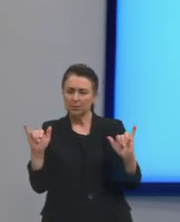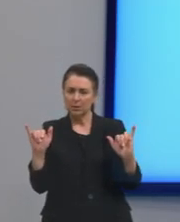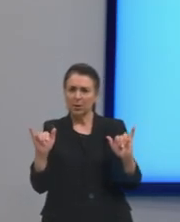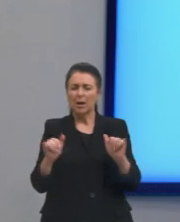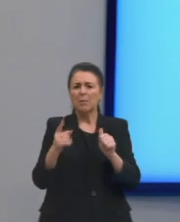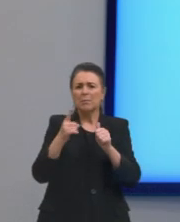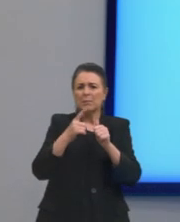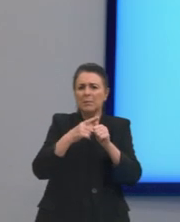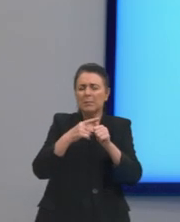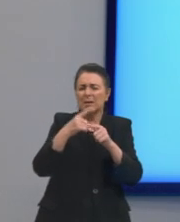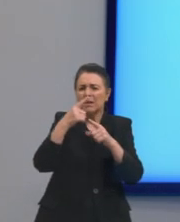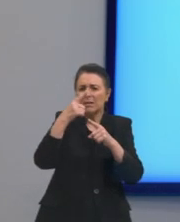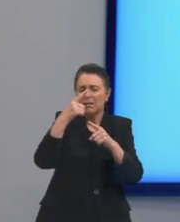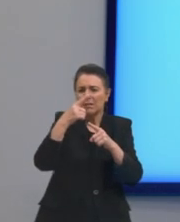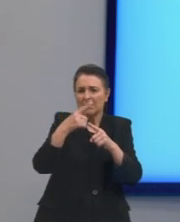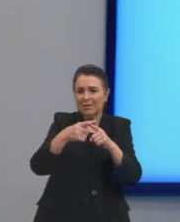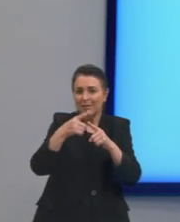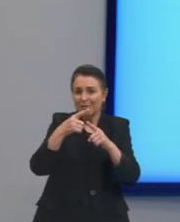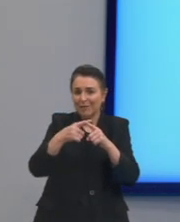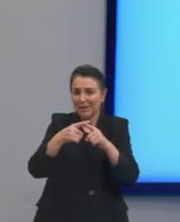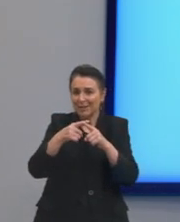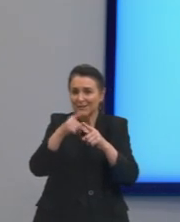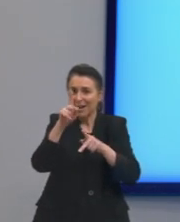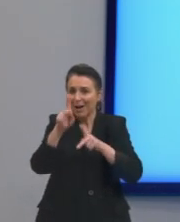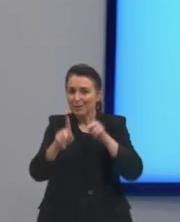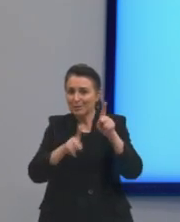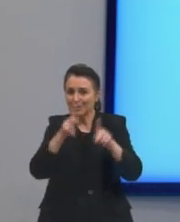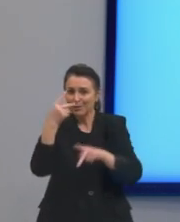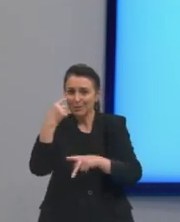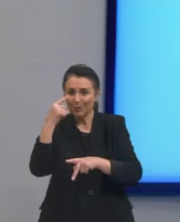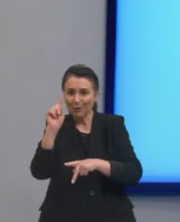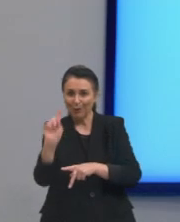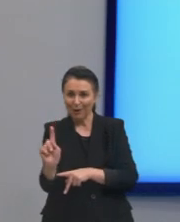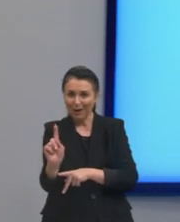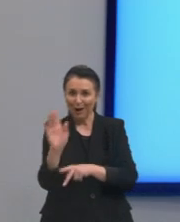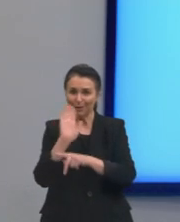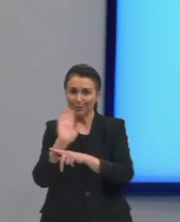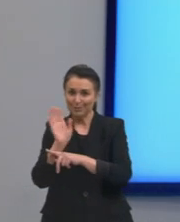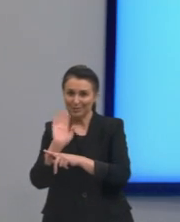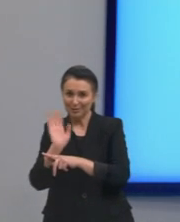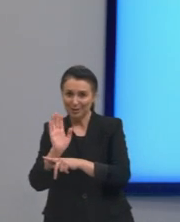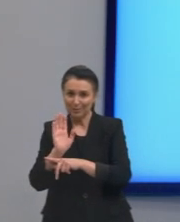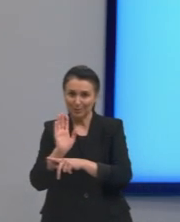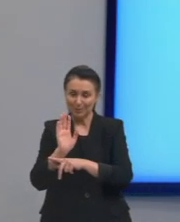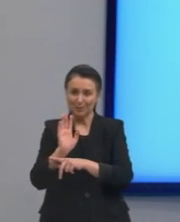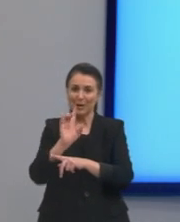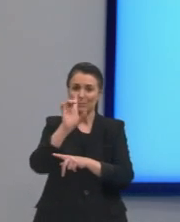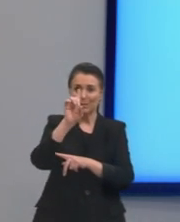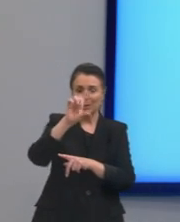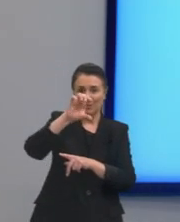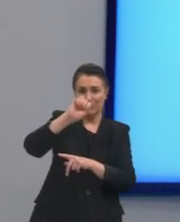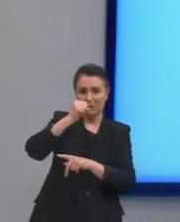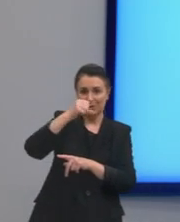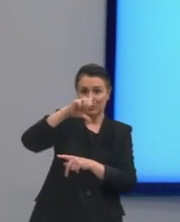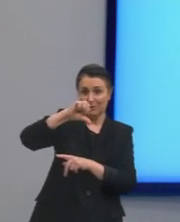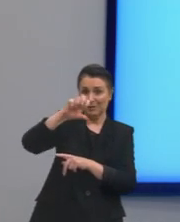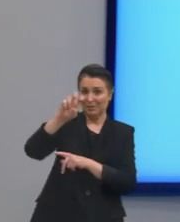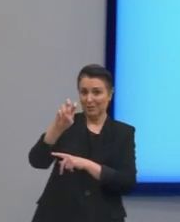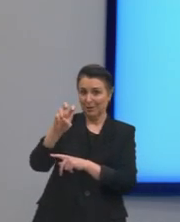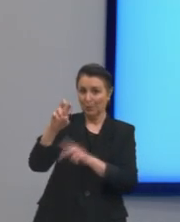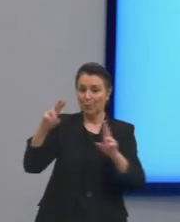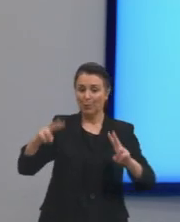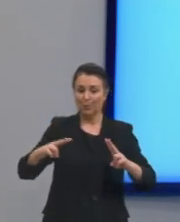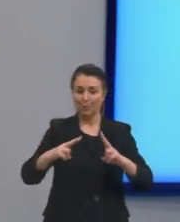da primeira exibição pública de cinema 28 de dezembro de 1895 em Paris um